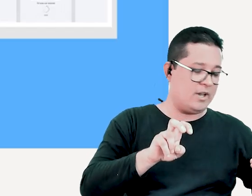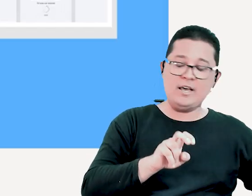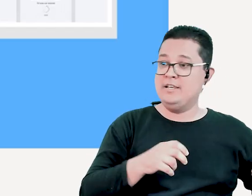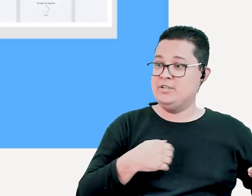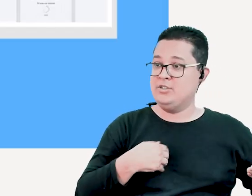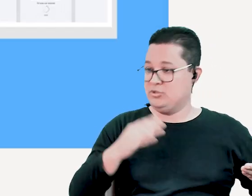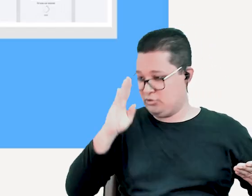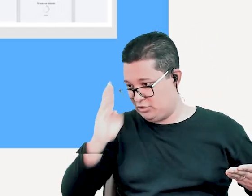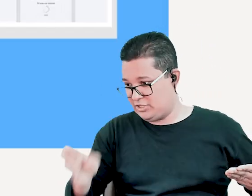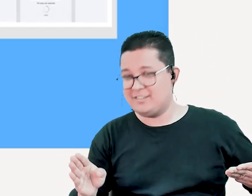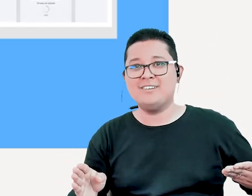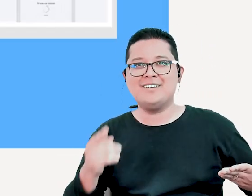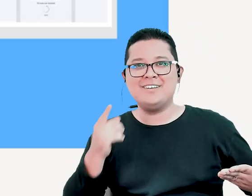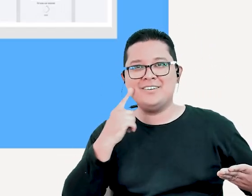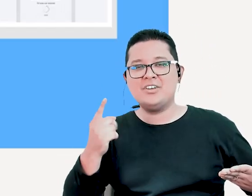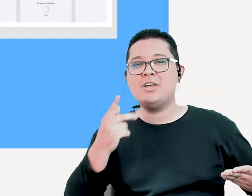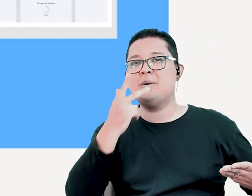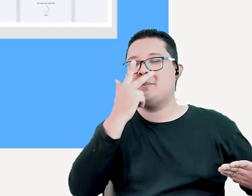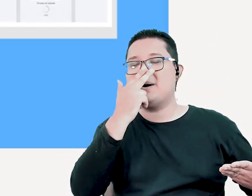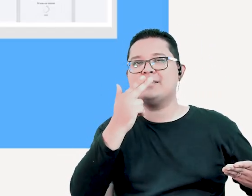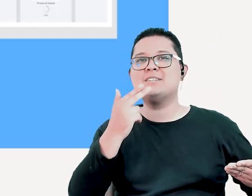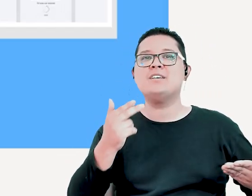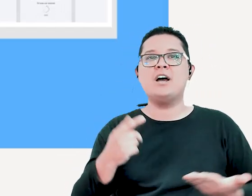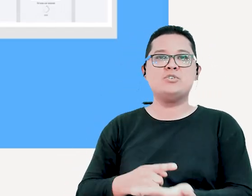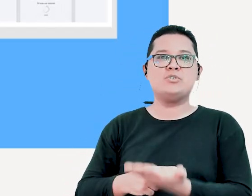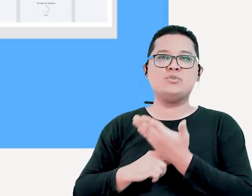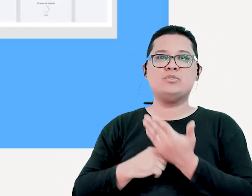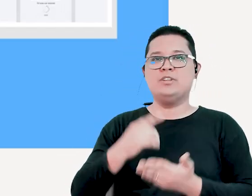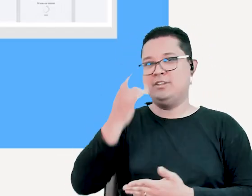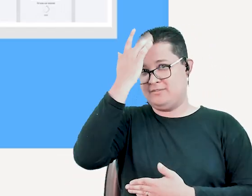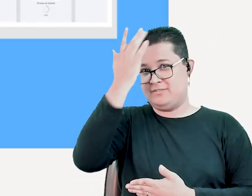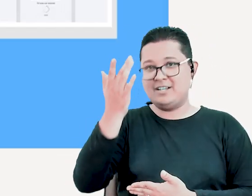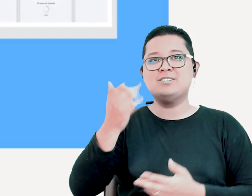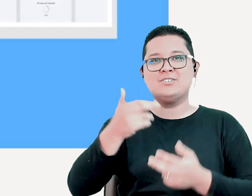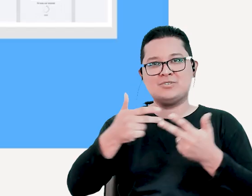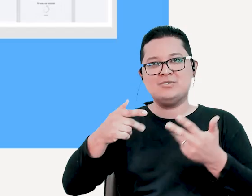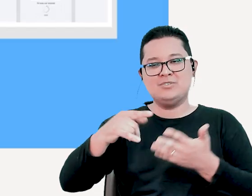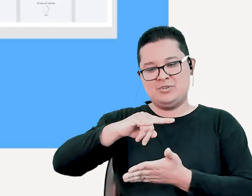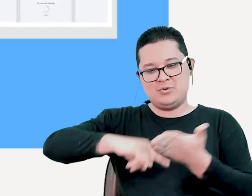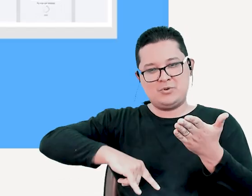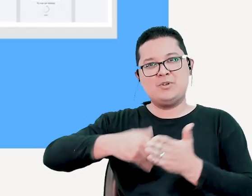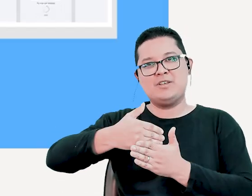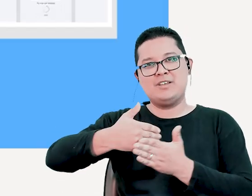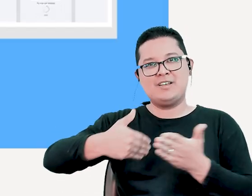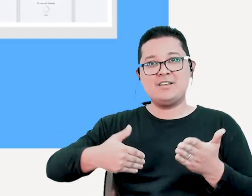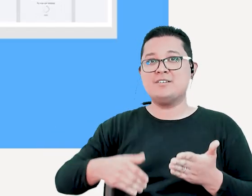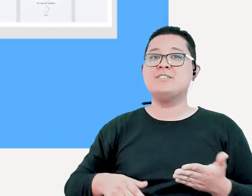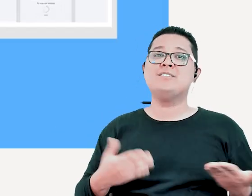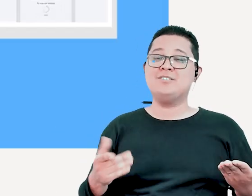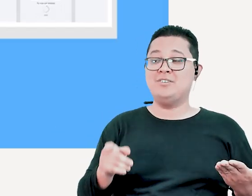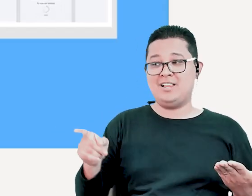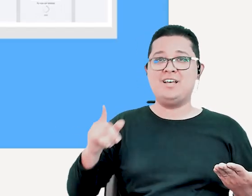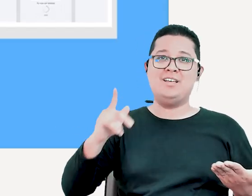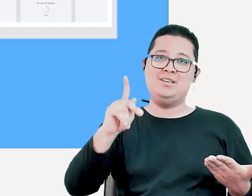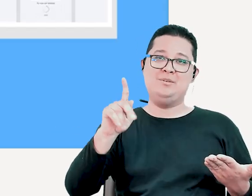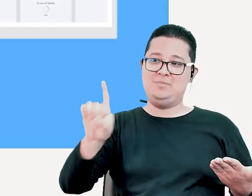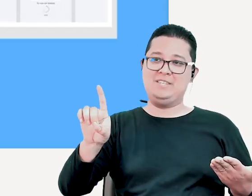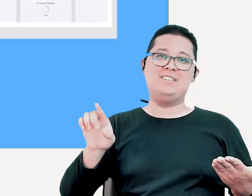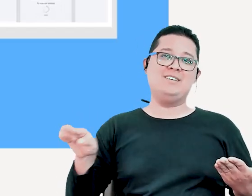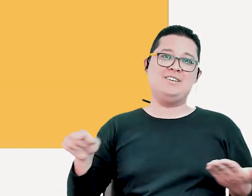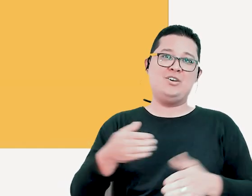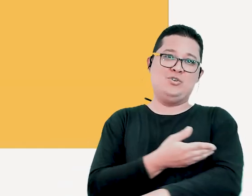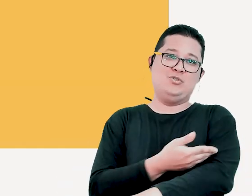dia a dia. É uma documentação, é um ferramental, de novo, que os PDs já usam, então fica muito mais